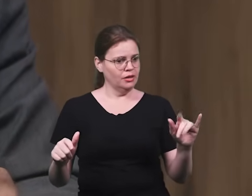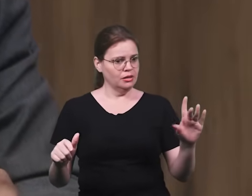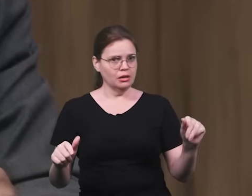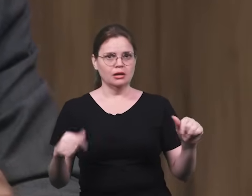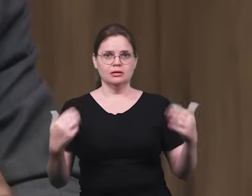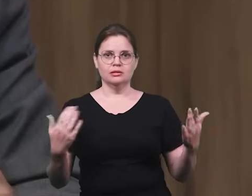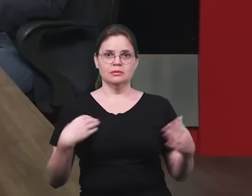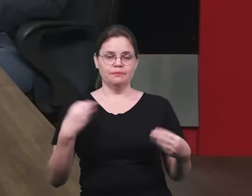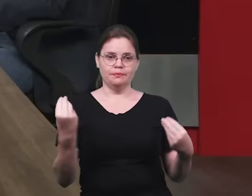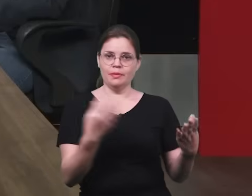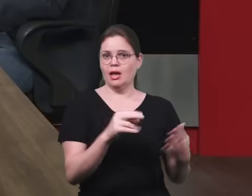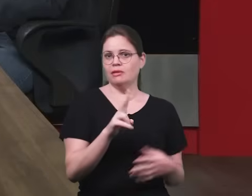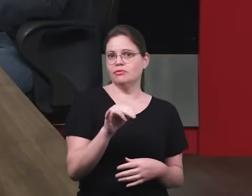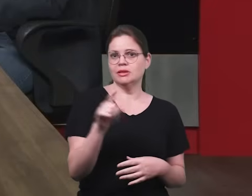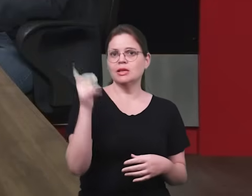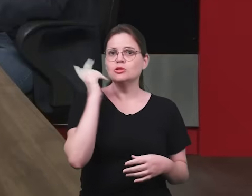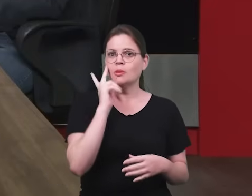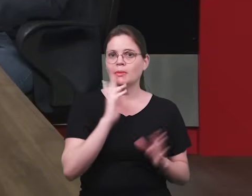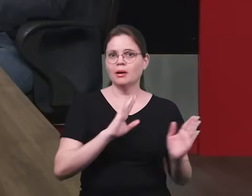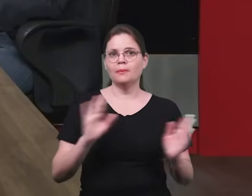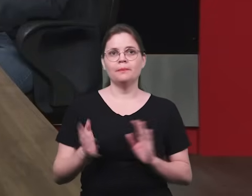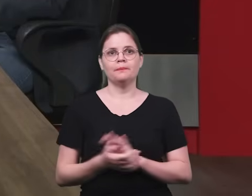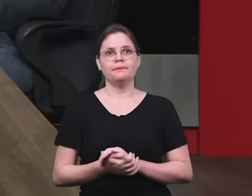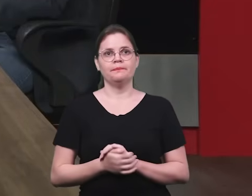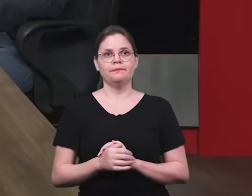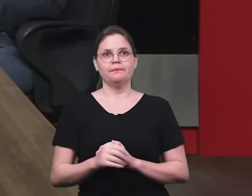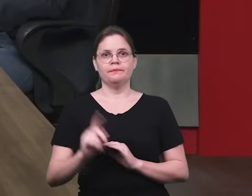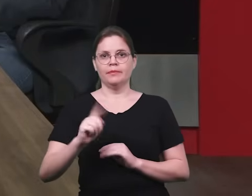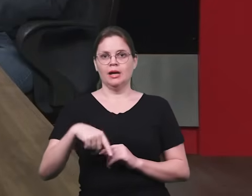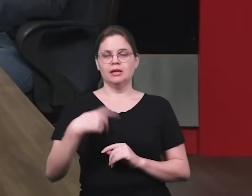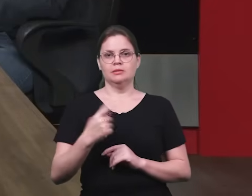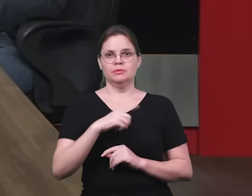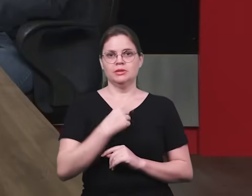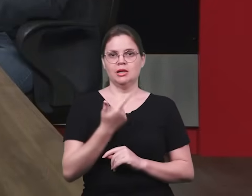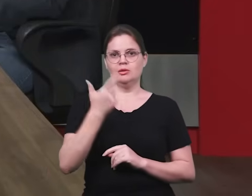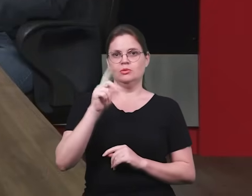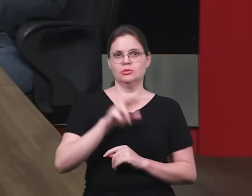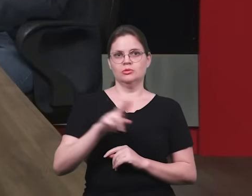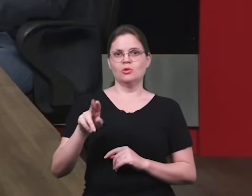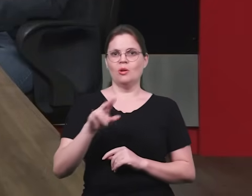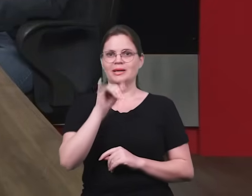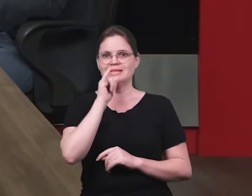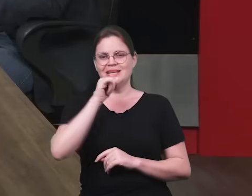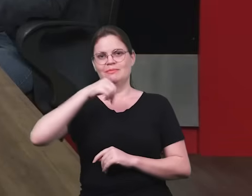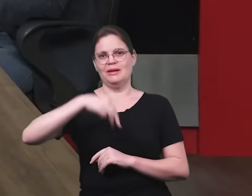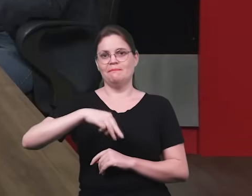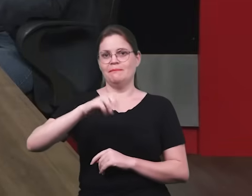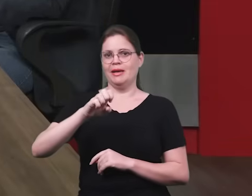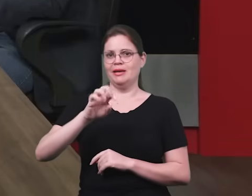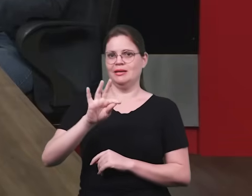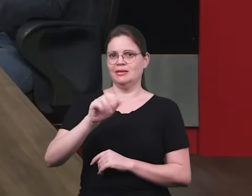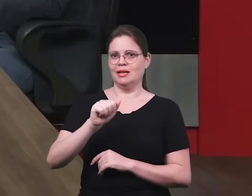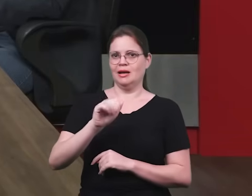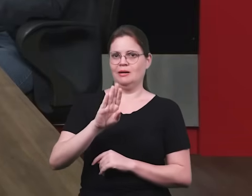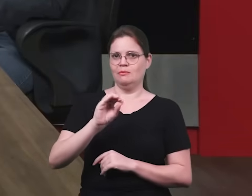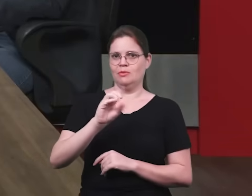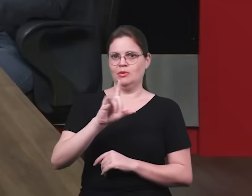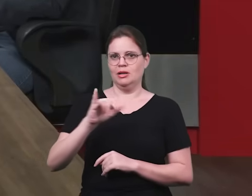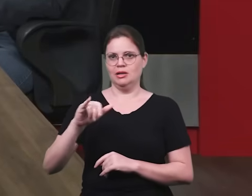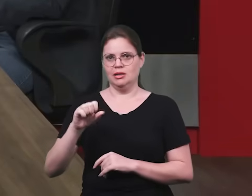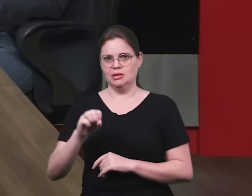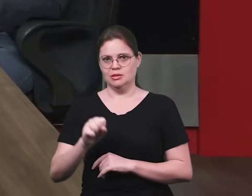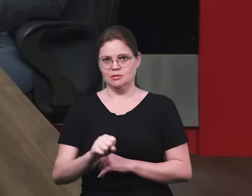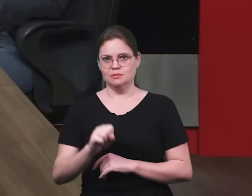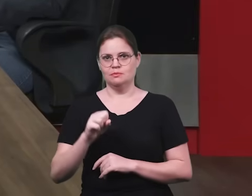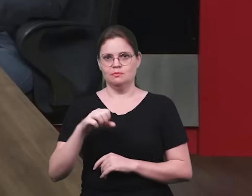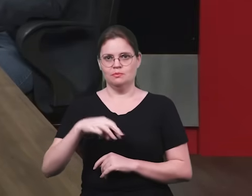ao animal. E depois disso a gente acabou dando outros nomes, como metabolismo e tudo mais. Exato. Isso mesmo. É